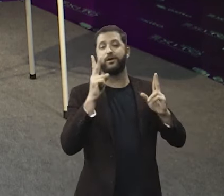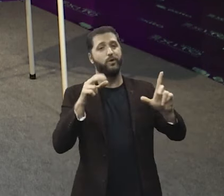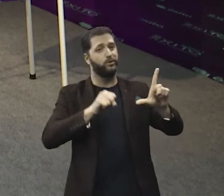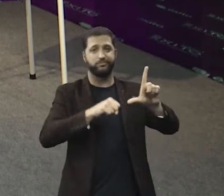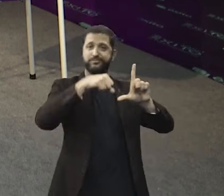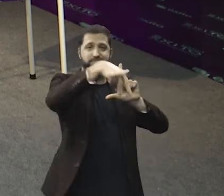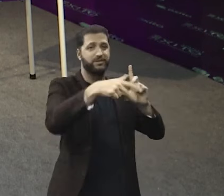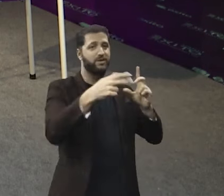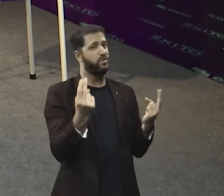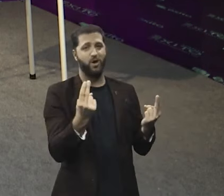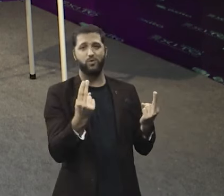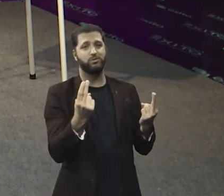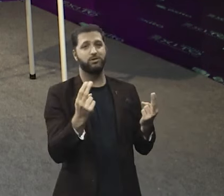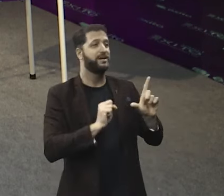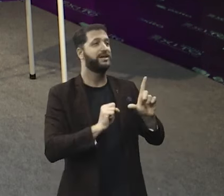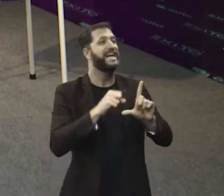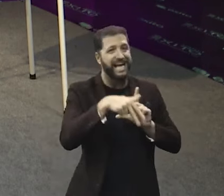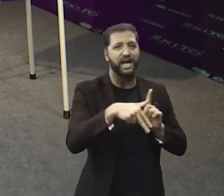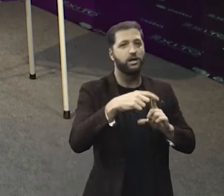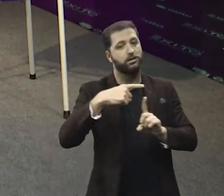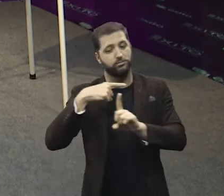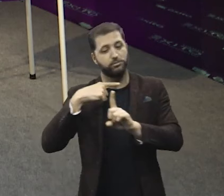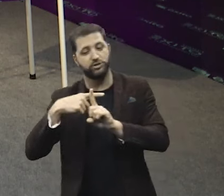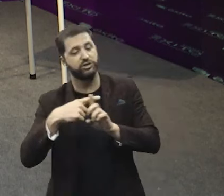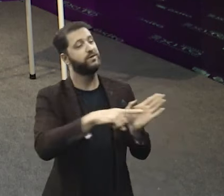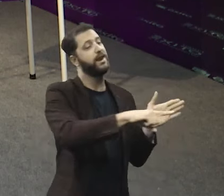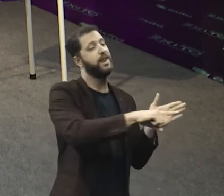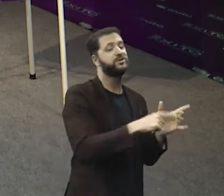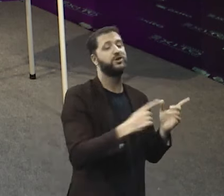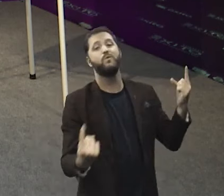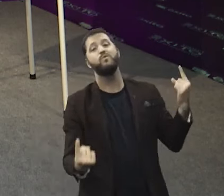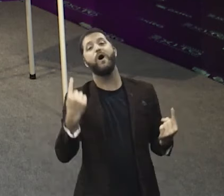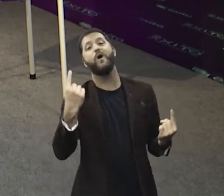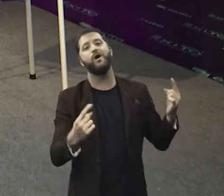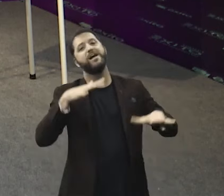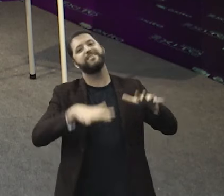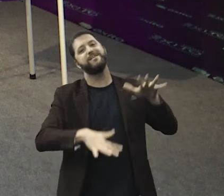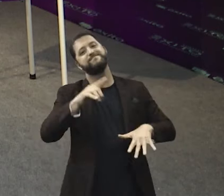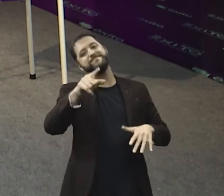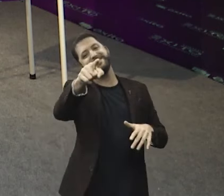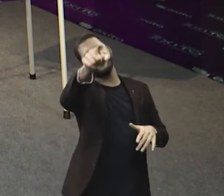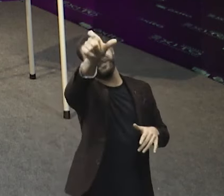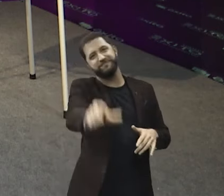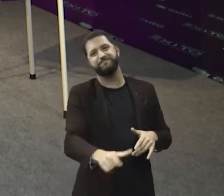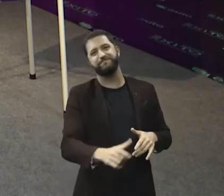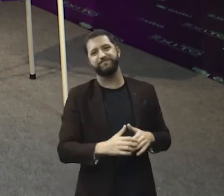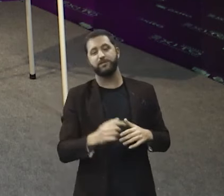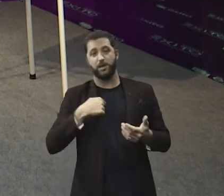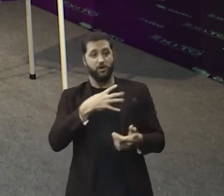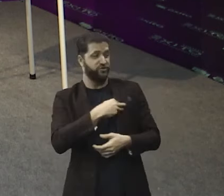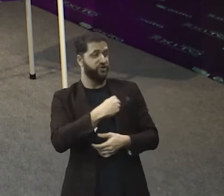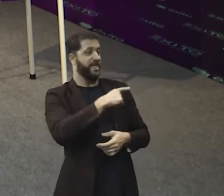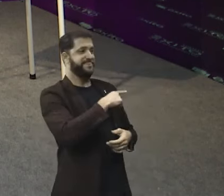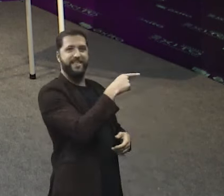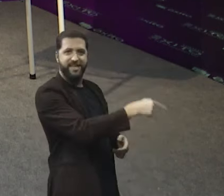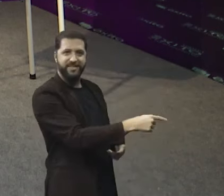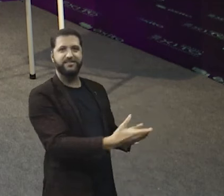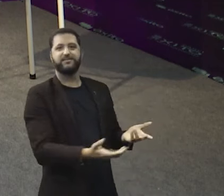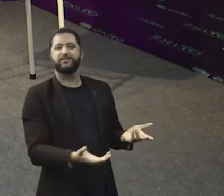depende o que eu vou querer internalizar para dentro de mim e eu que tenho filho eu que tenho filha preciso